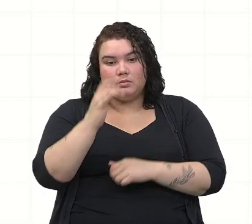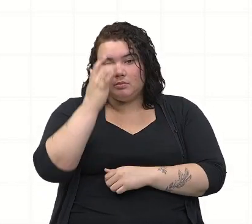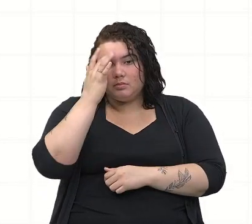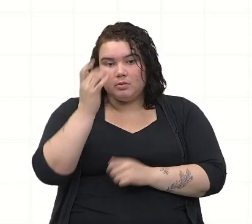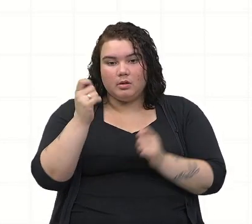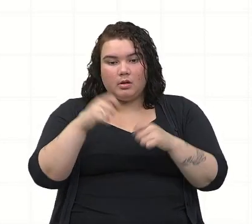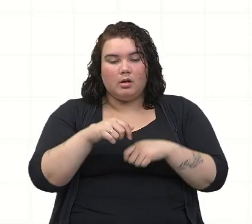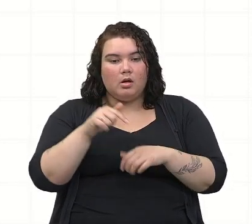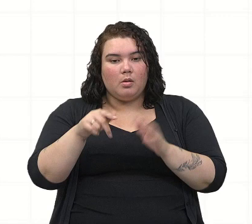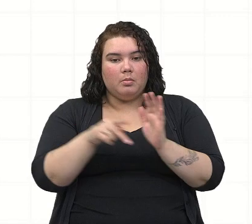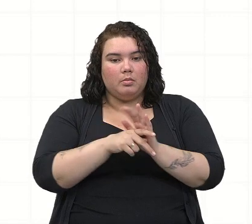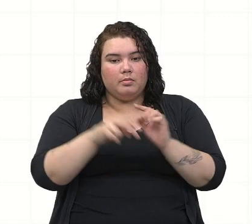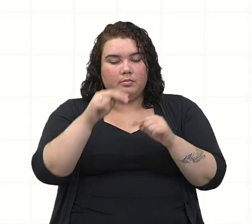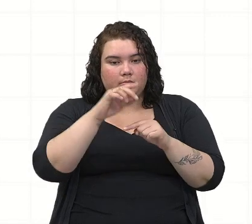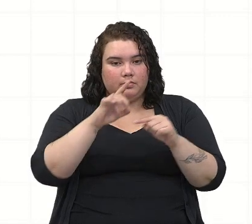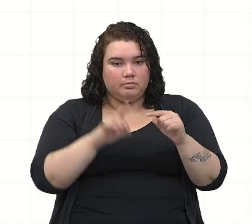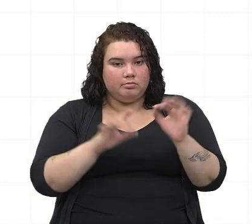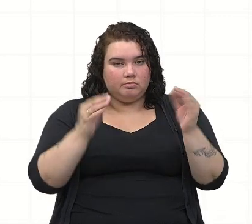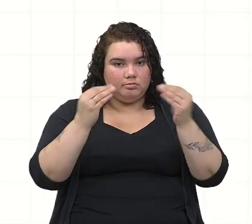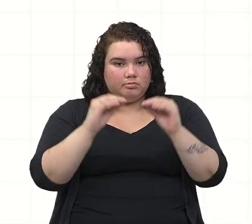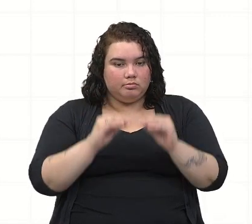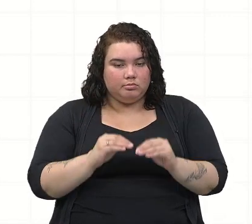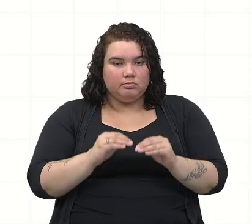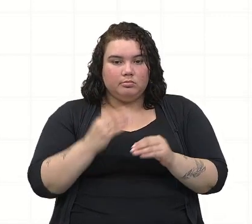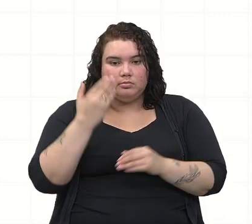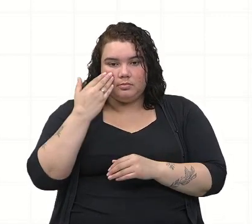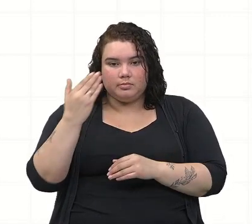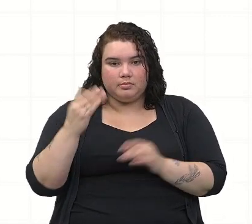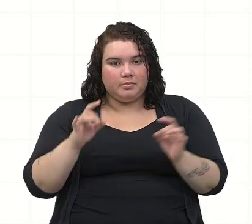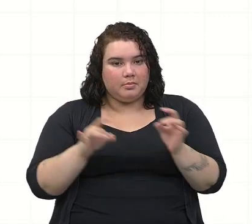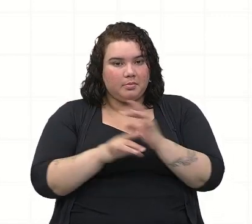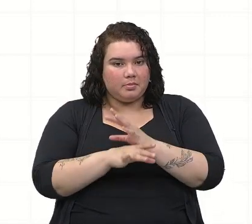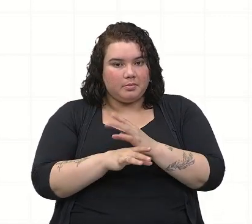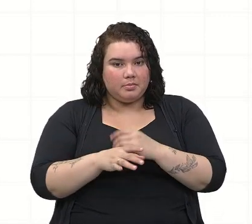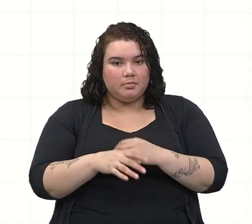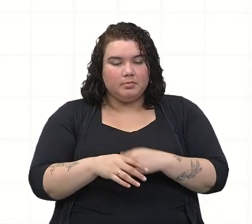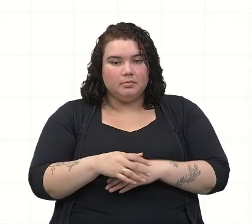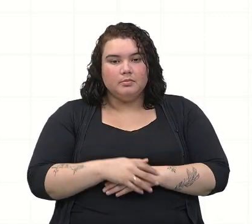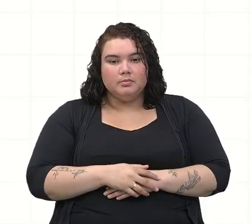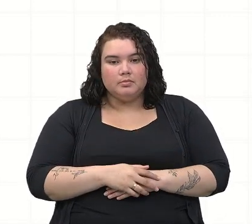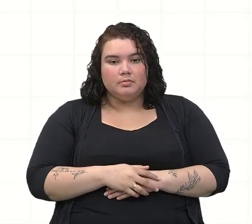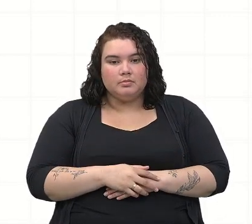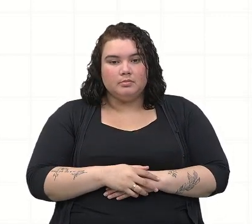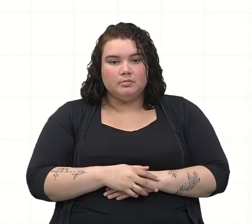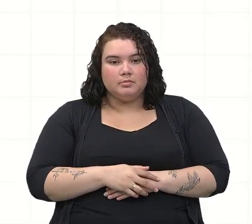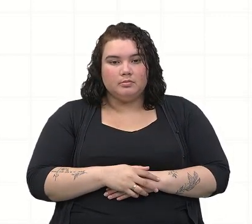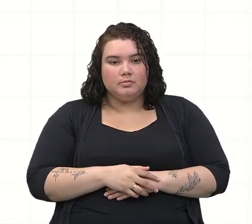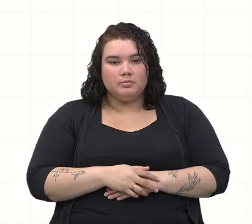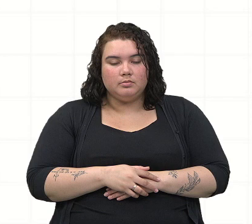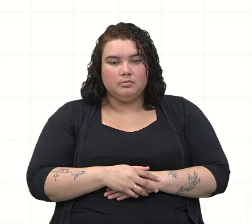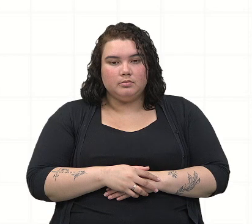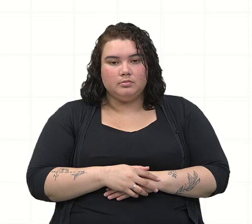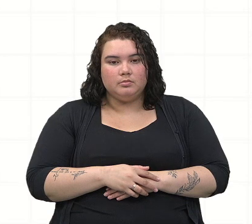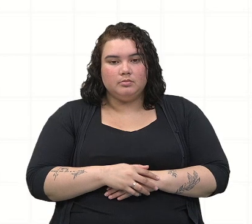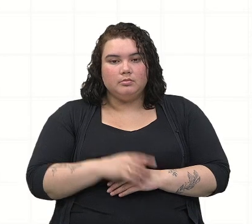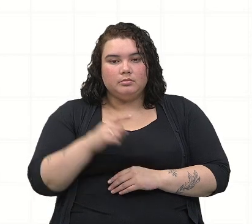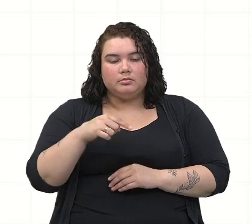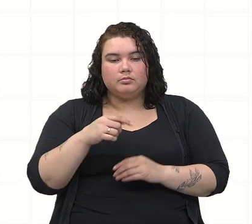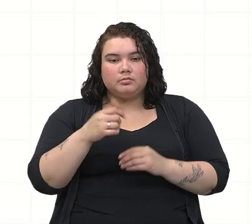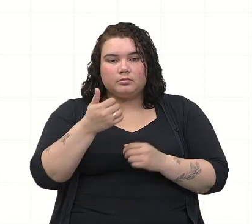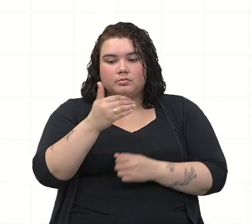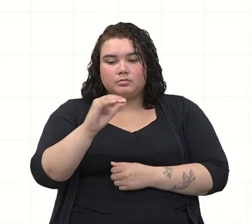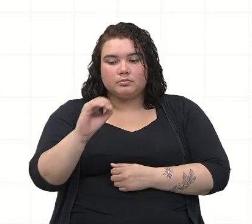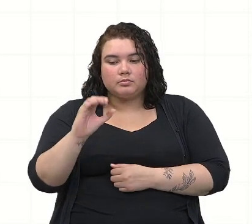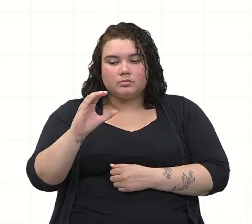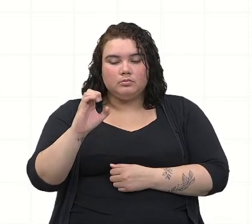possível, tornando a fração irredutível, como nós vimos aqui, né? Ó, neste caso, né, 10 centésimos, lembrando